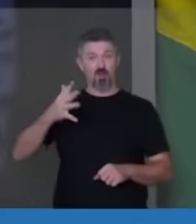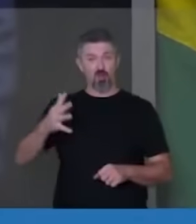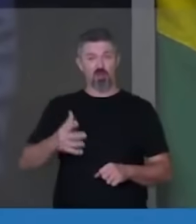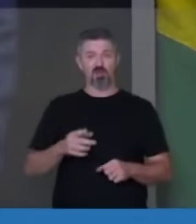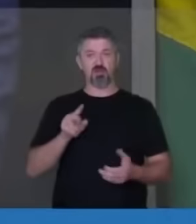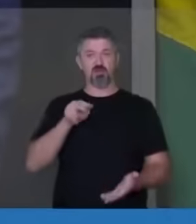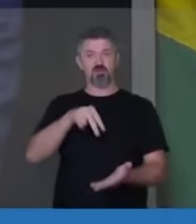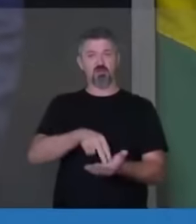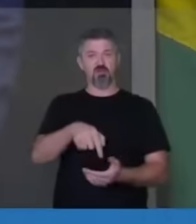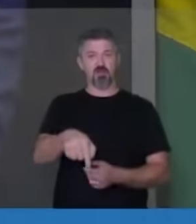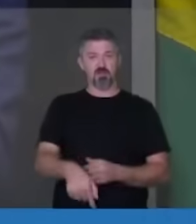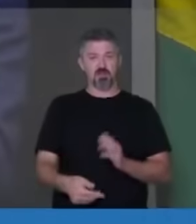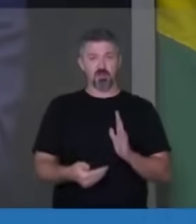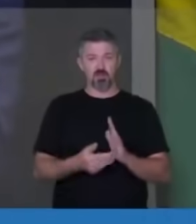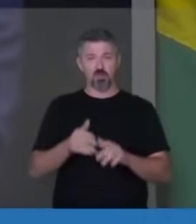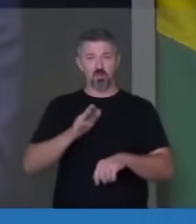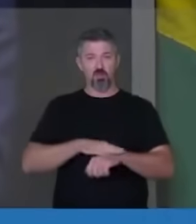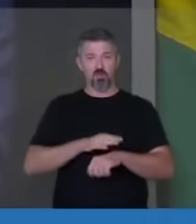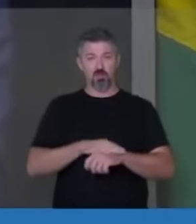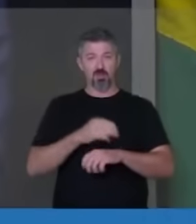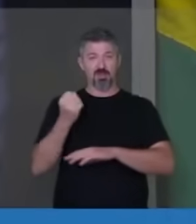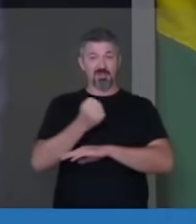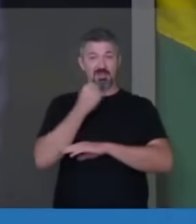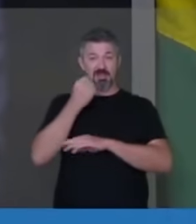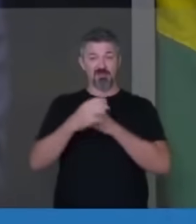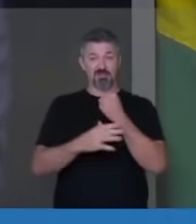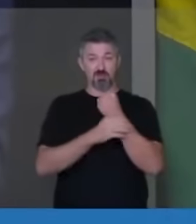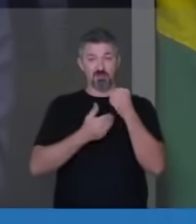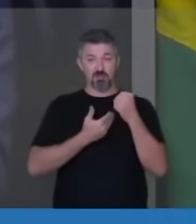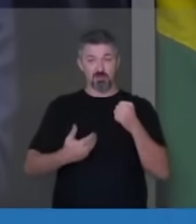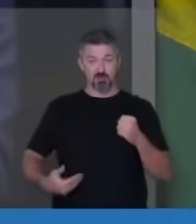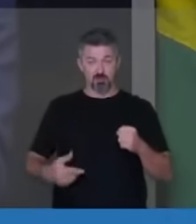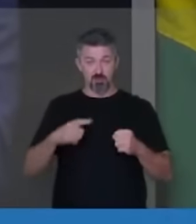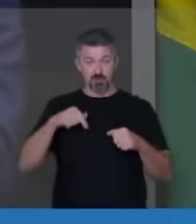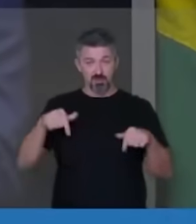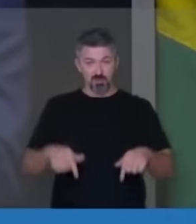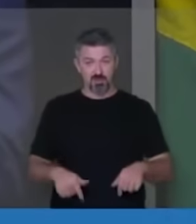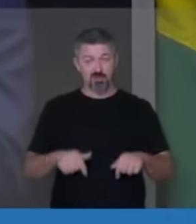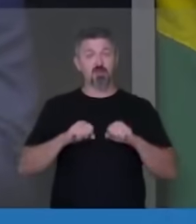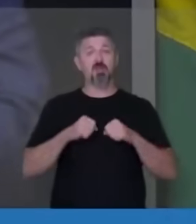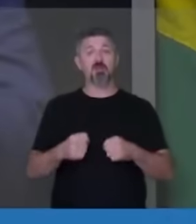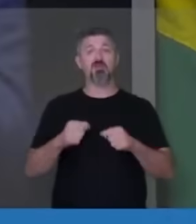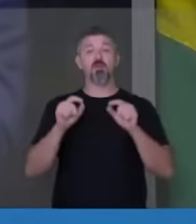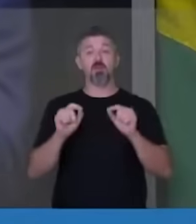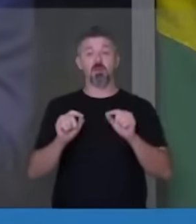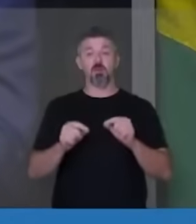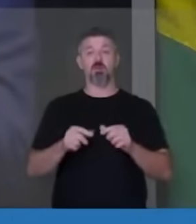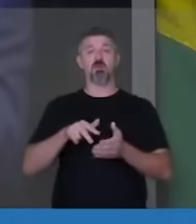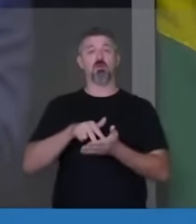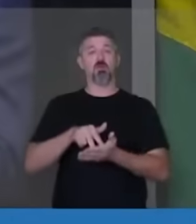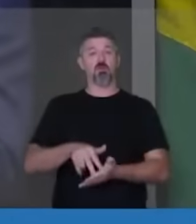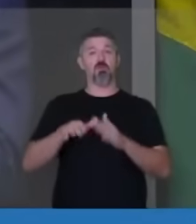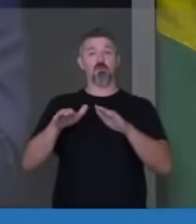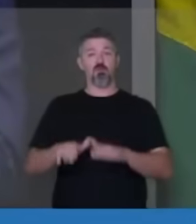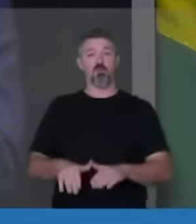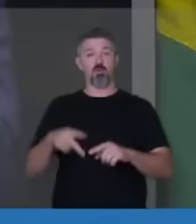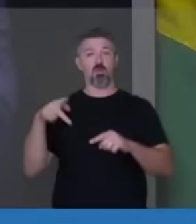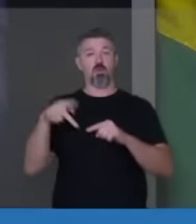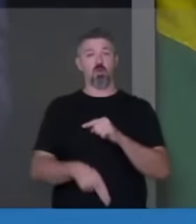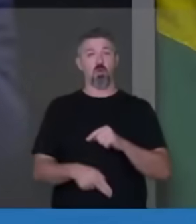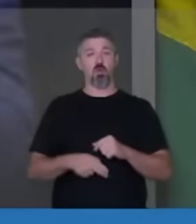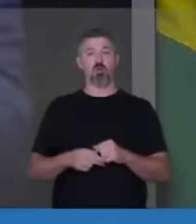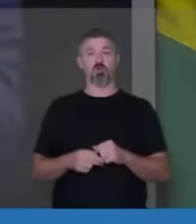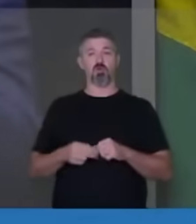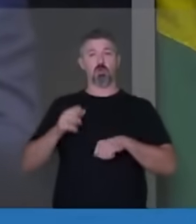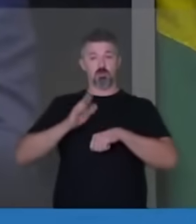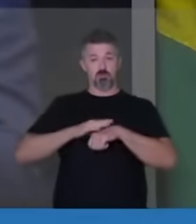coragem de vir a essa casa, num momento de crise de segurança pública que a gente vive, defender que permaneçam os cortes ao